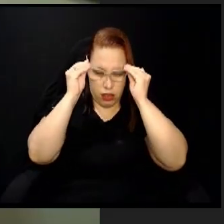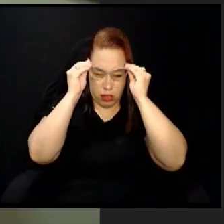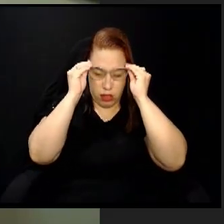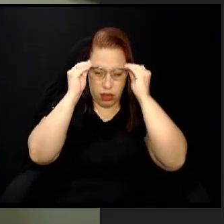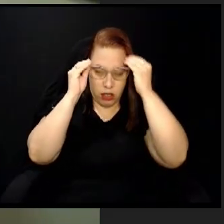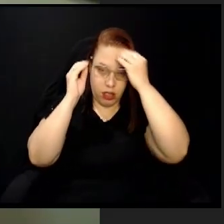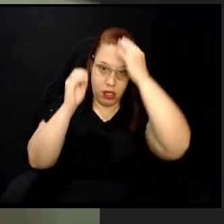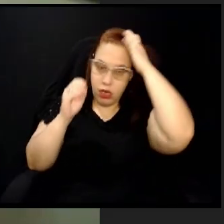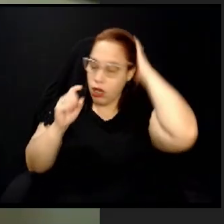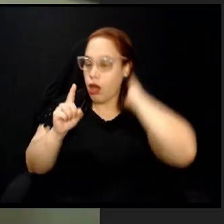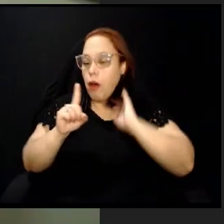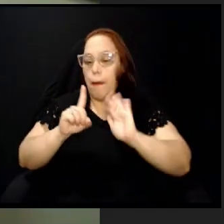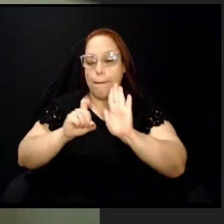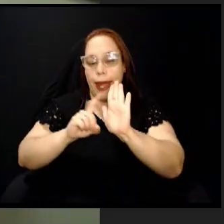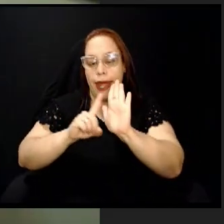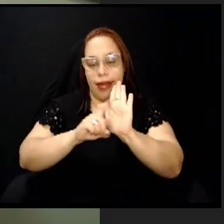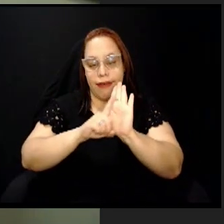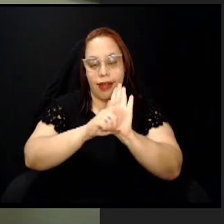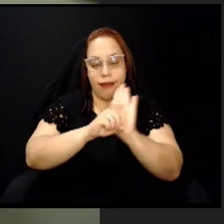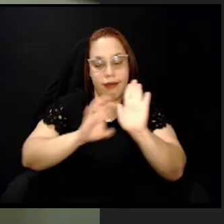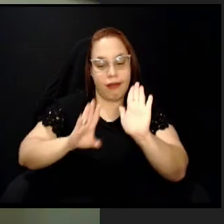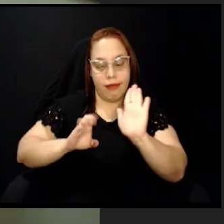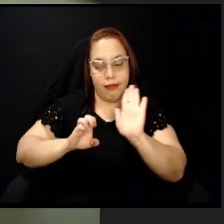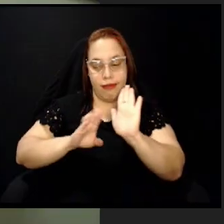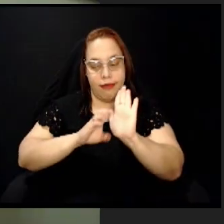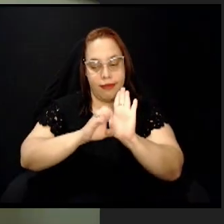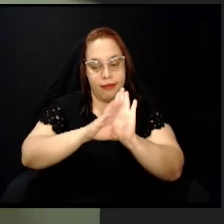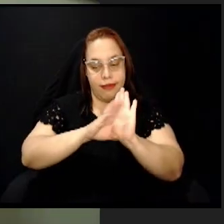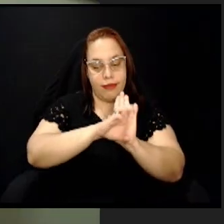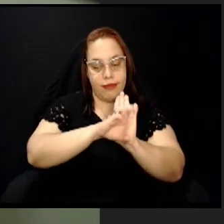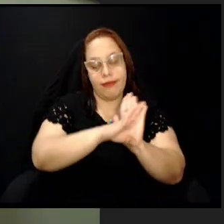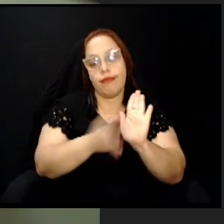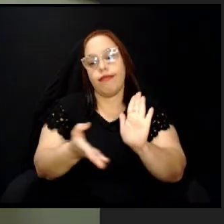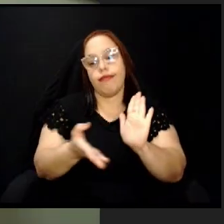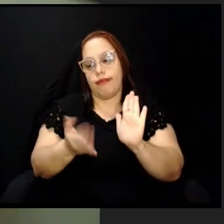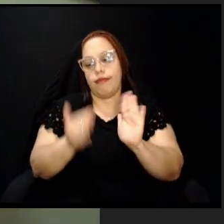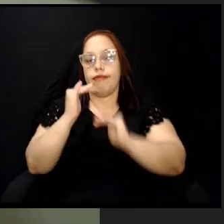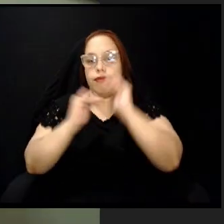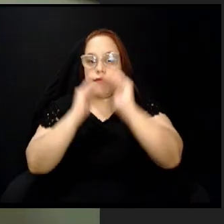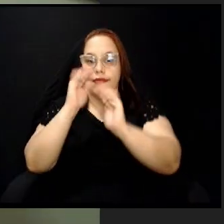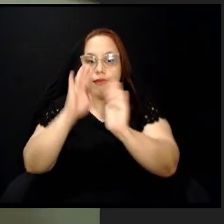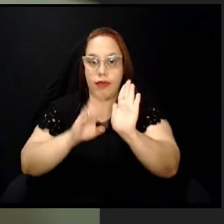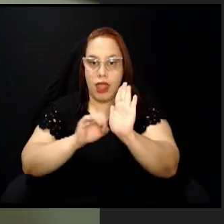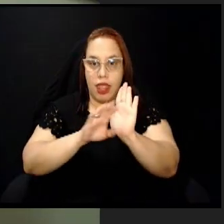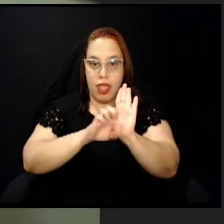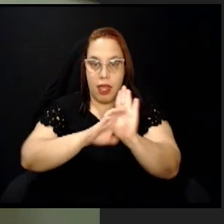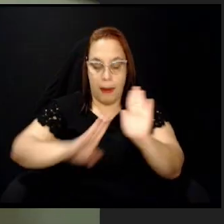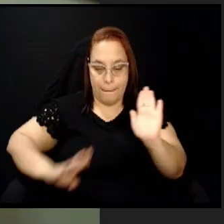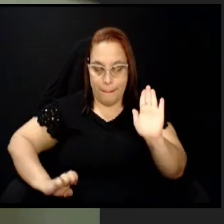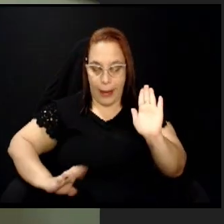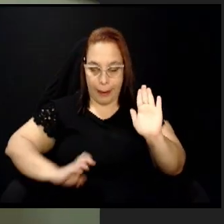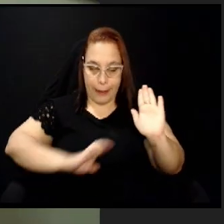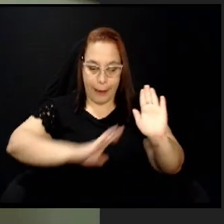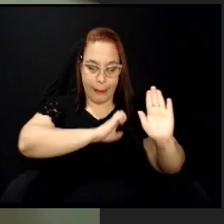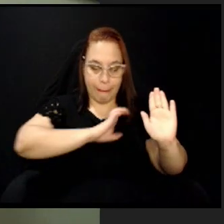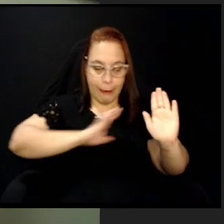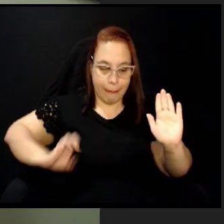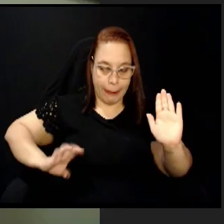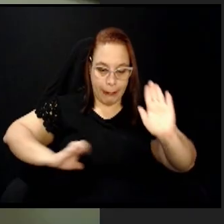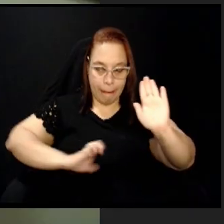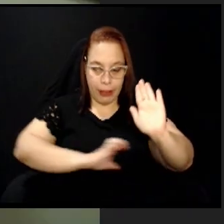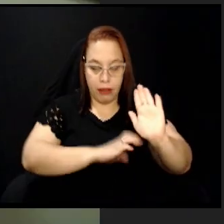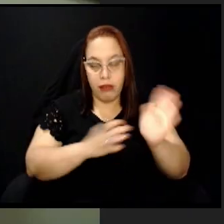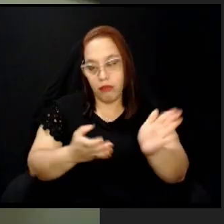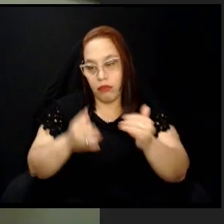de parasitoses. Então, pensando em fatores internos, né, ao desenvolvimento de parasitoses e infecções bacterianas